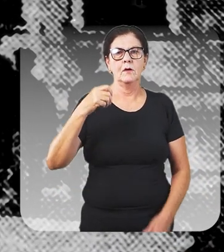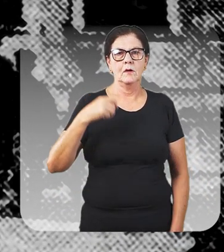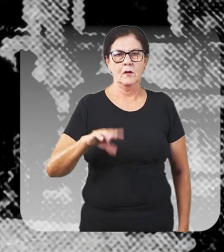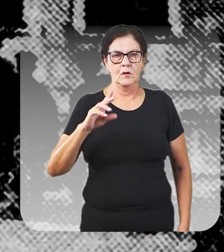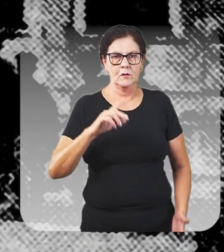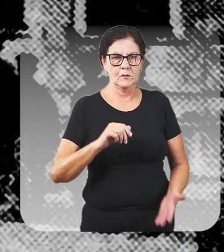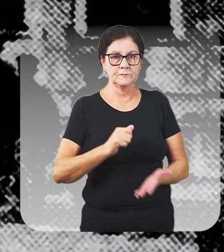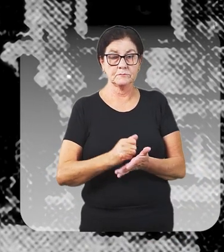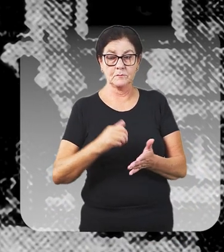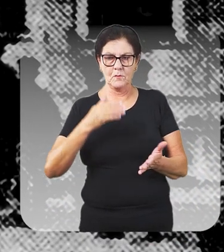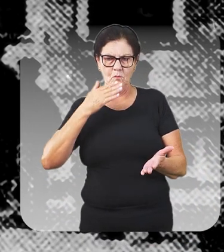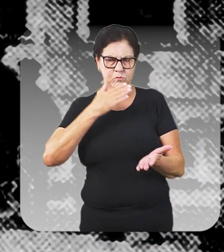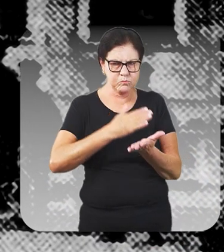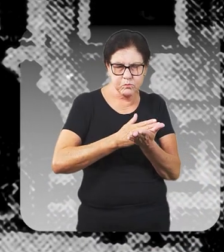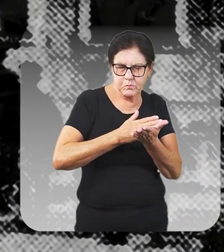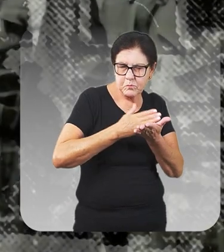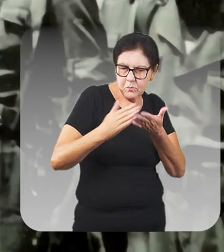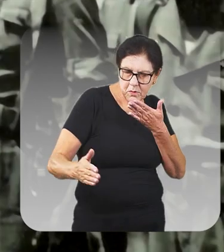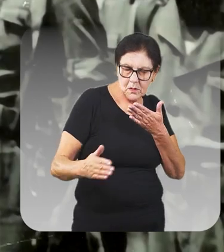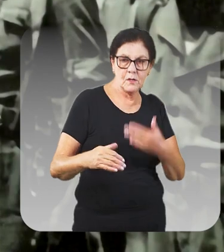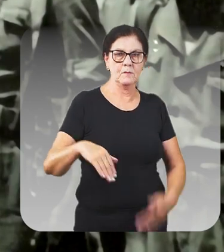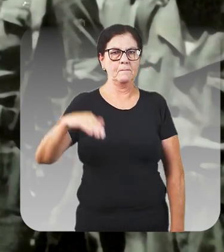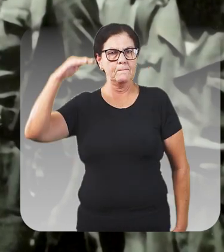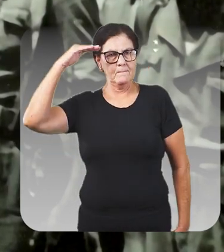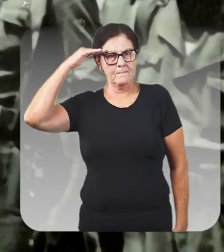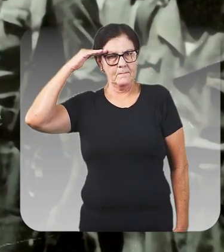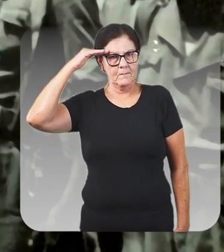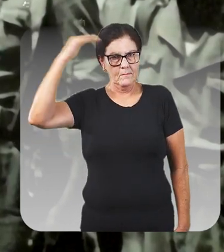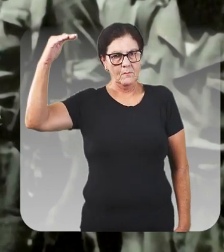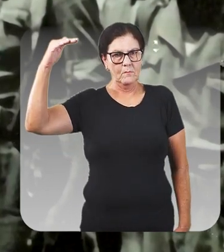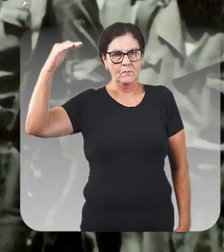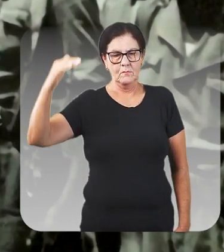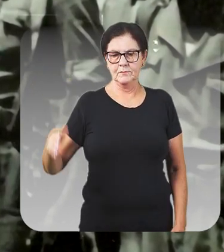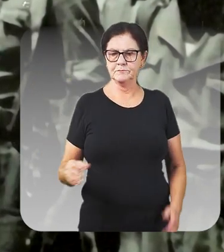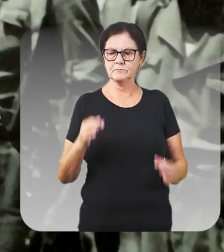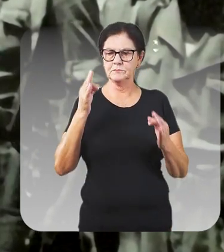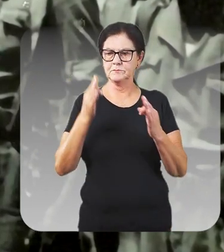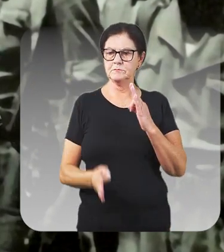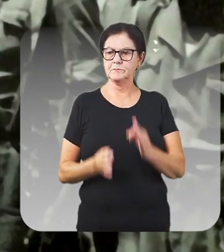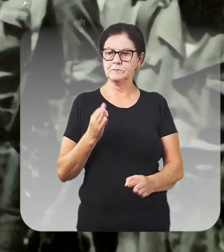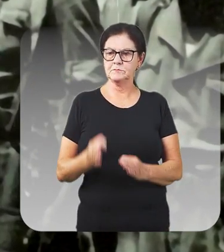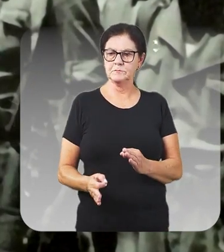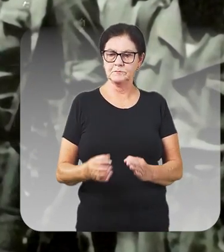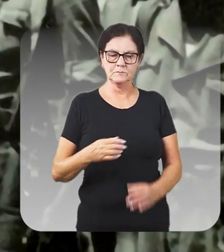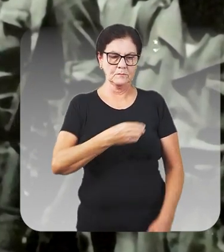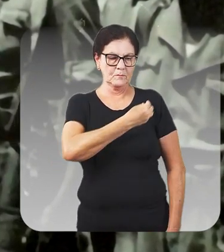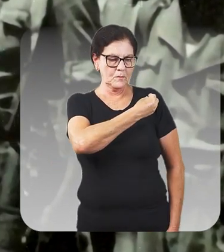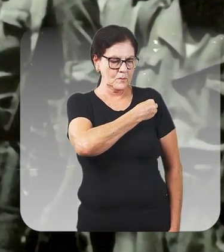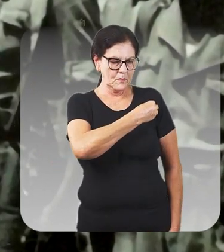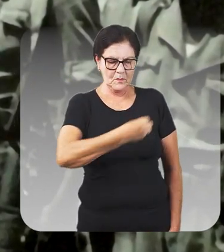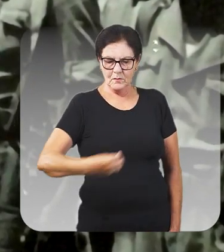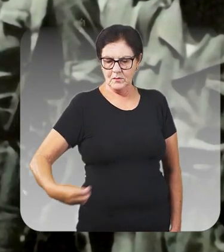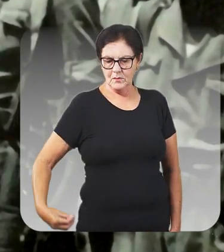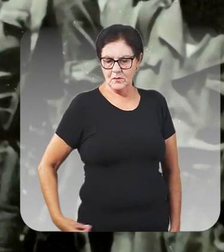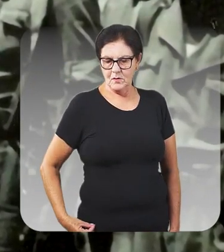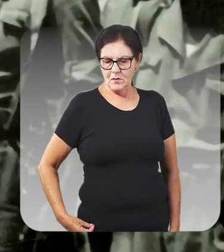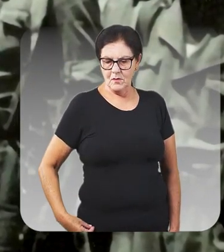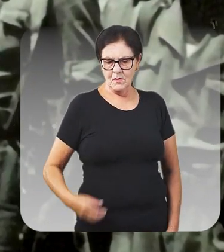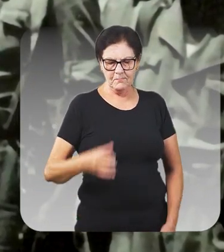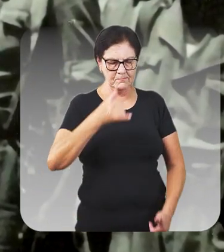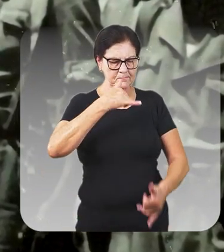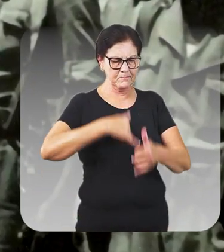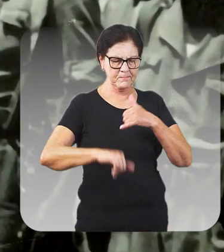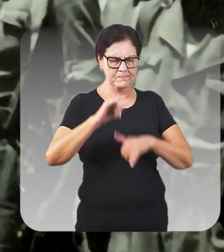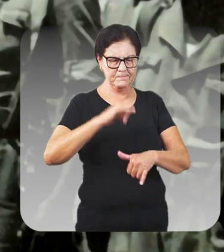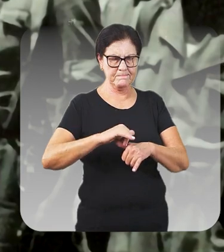mobilizar outras unidades militares na capital, mas a maioria dos oficiais superiores permaneceu leal ao governo e a revolta